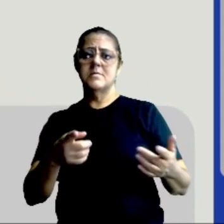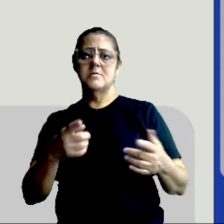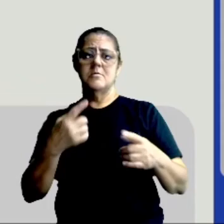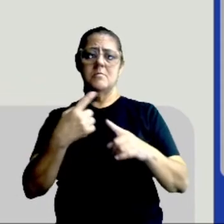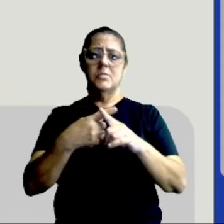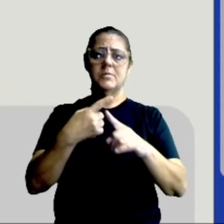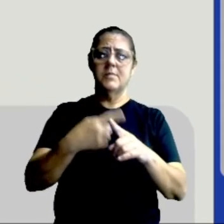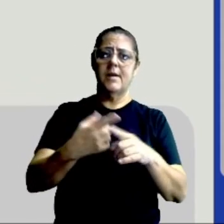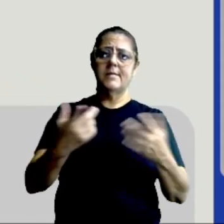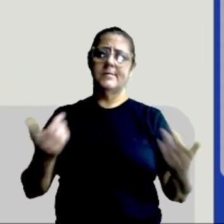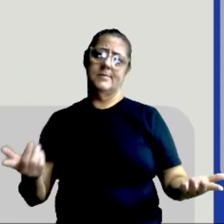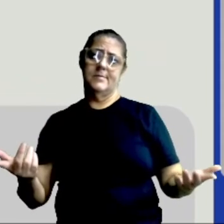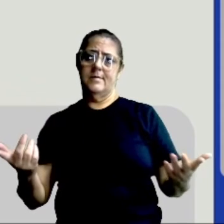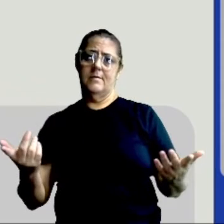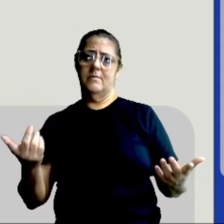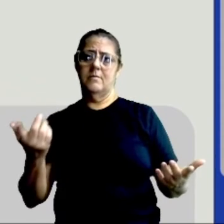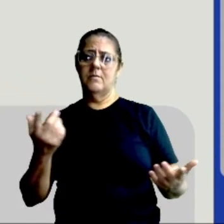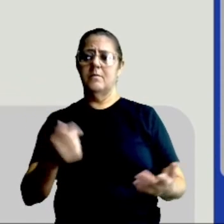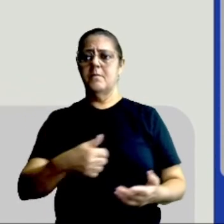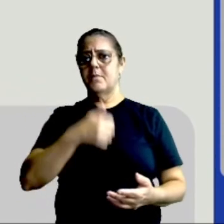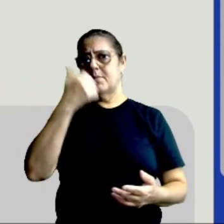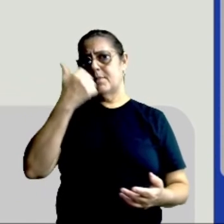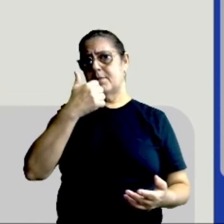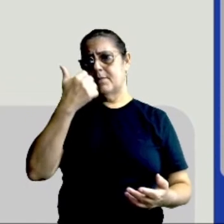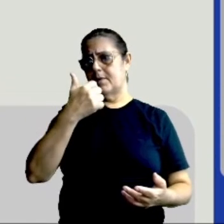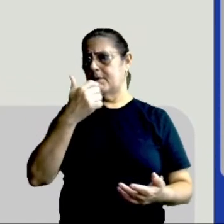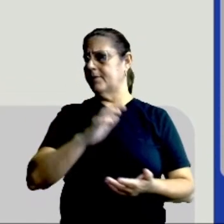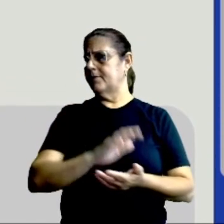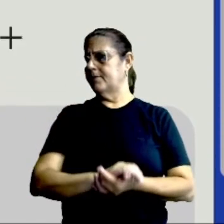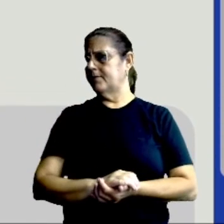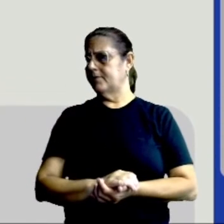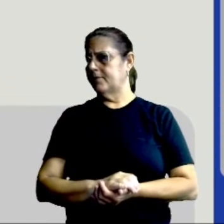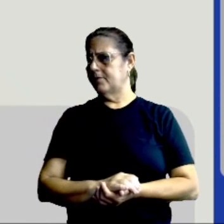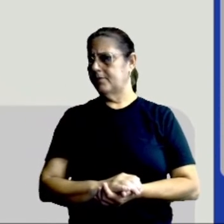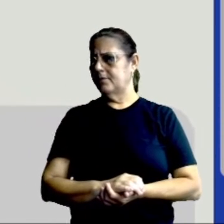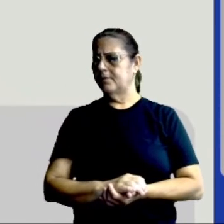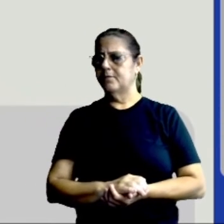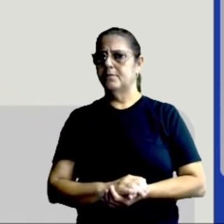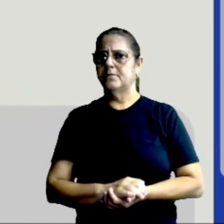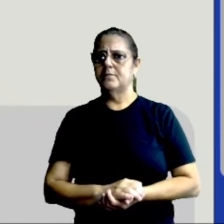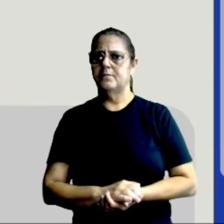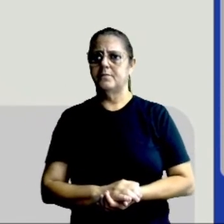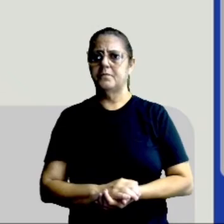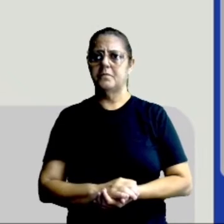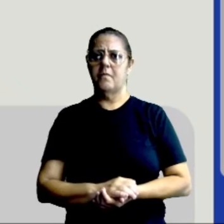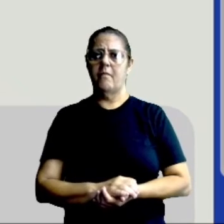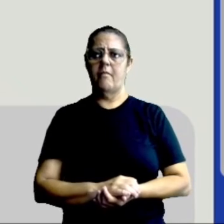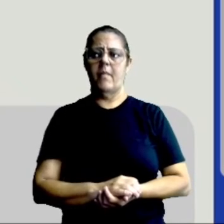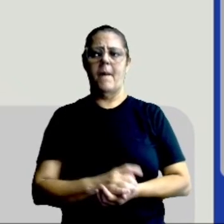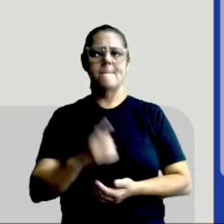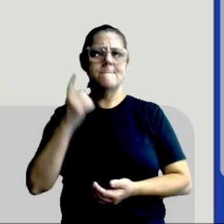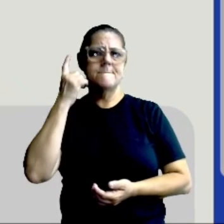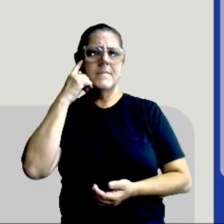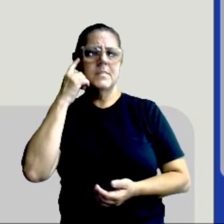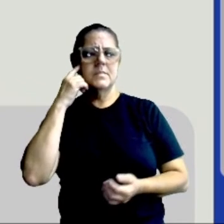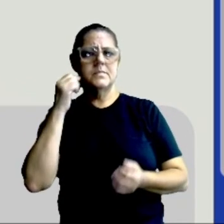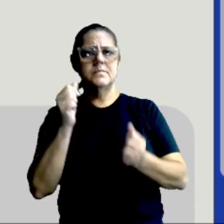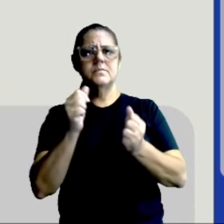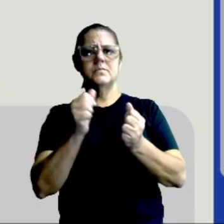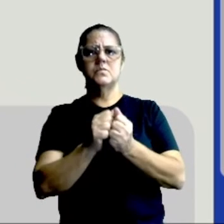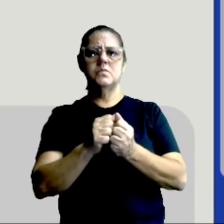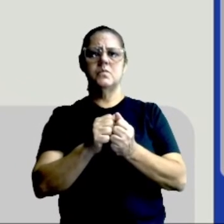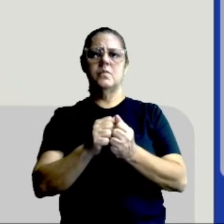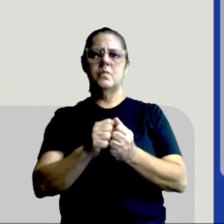igualdade, tá? Então, primeiro, daqui a pouco eu vou projetar aqui a solução, mas vamos antes pensar junto. Como é que a gente escreveria